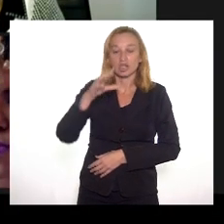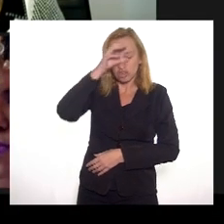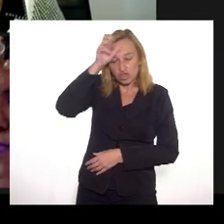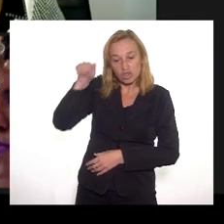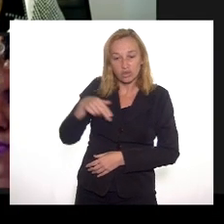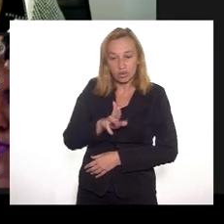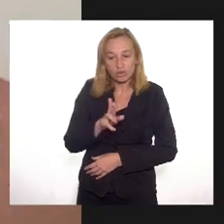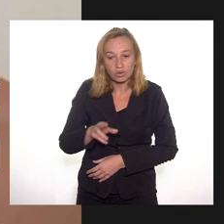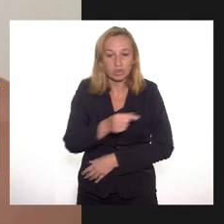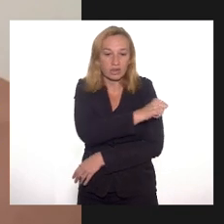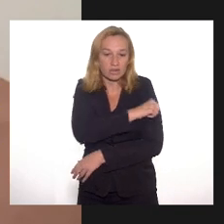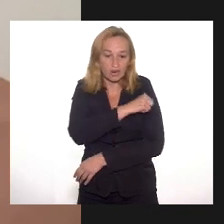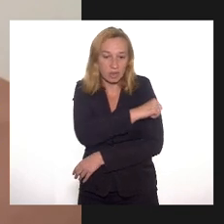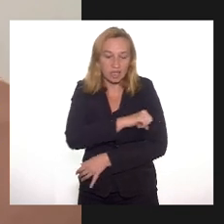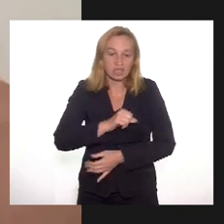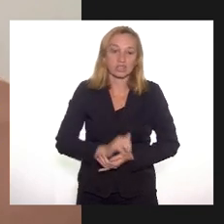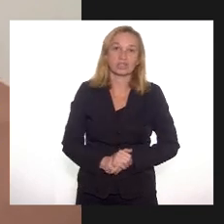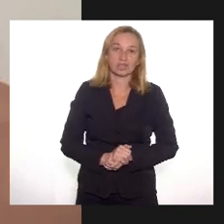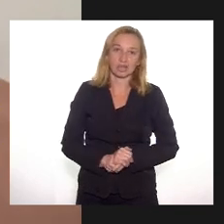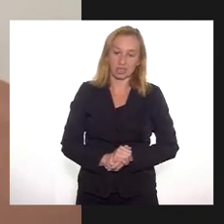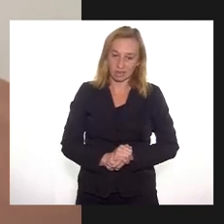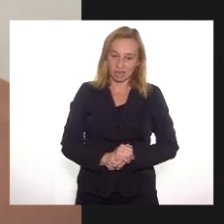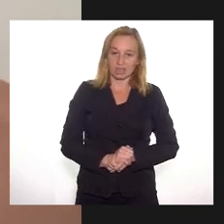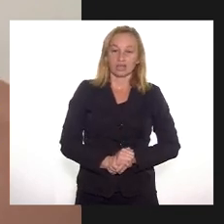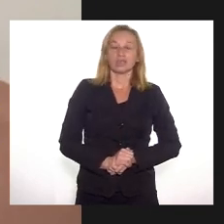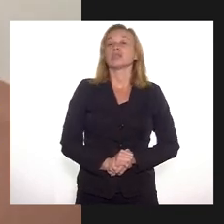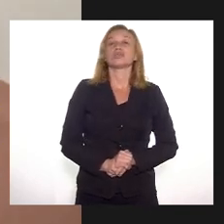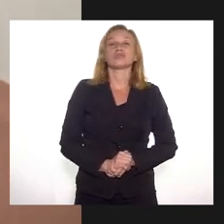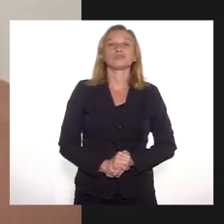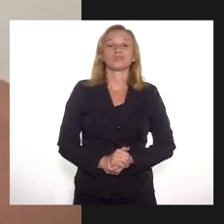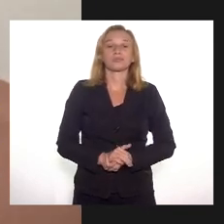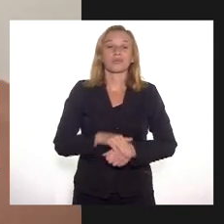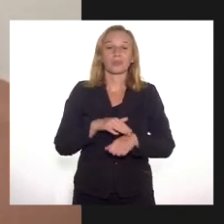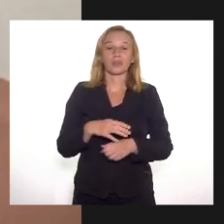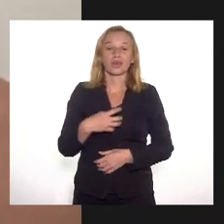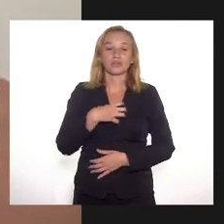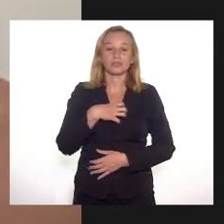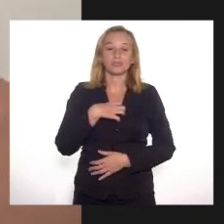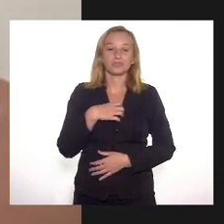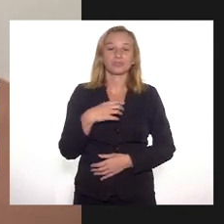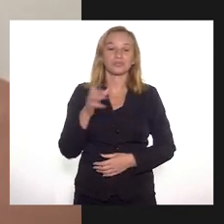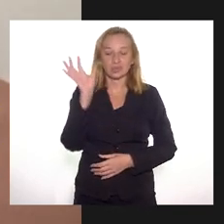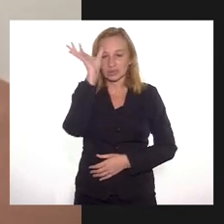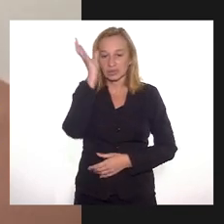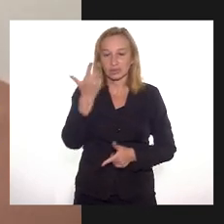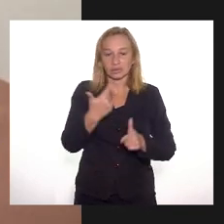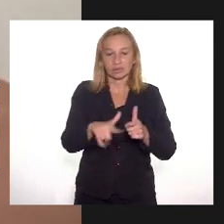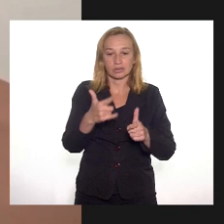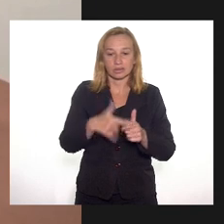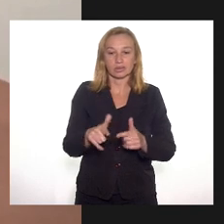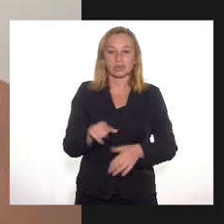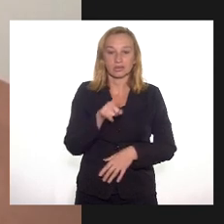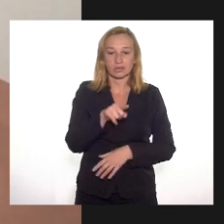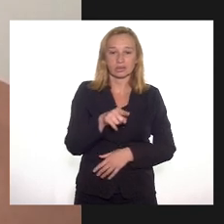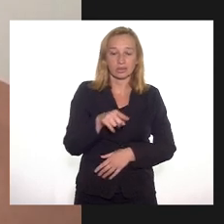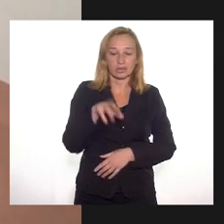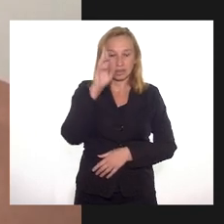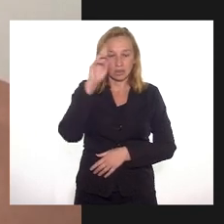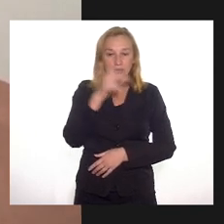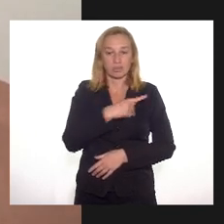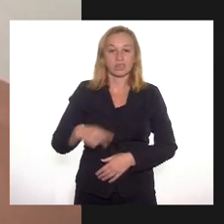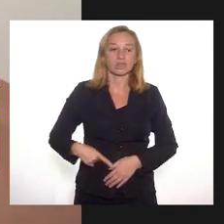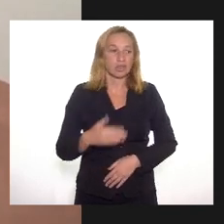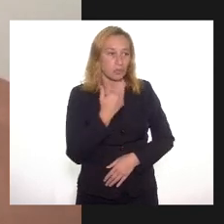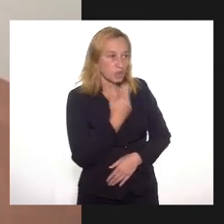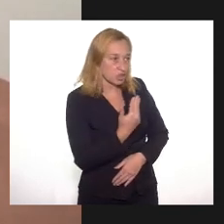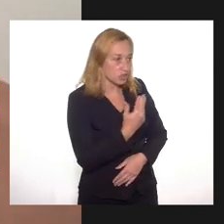a enfermeira Rejane, e estarmos ali nos entrosando no sentido de resolver esse problema. E a você, presidente, que eu te solicitei e